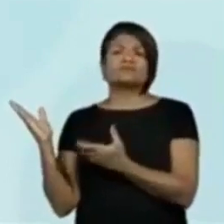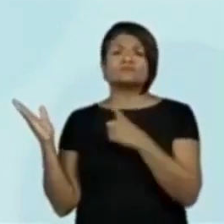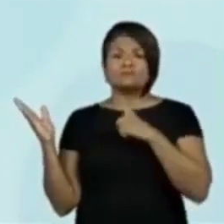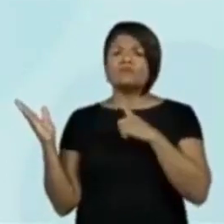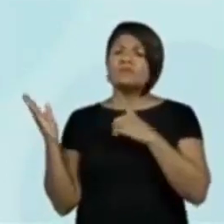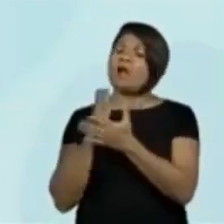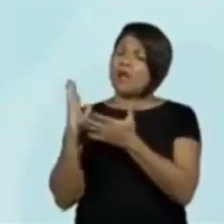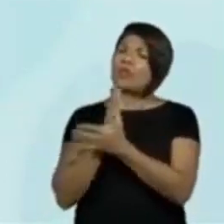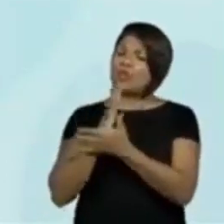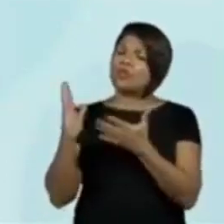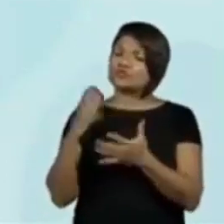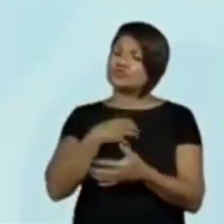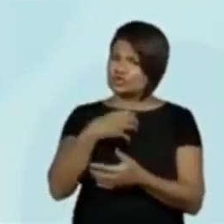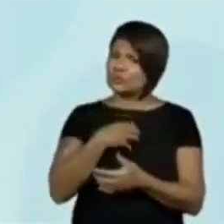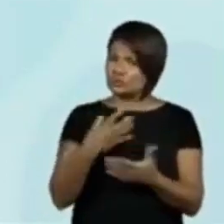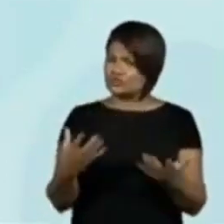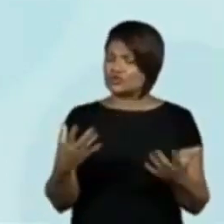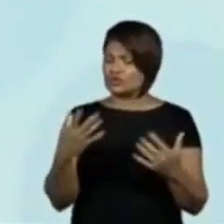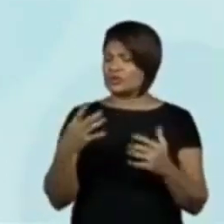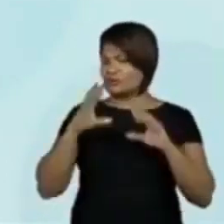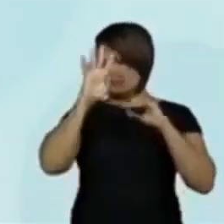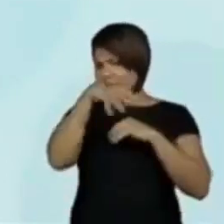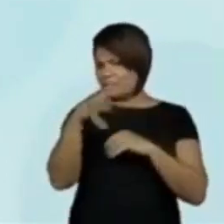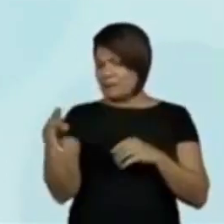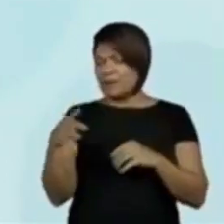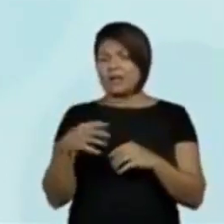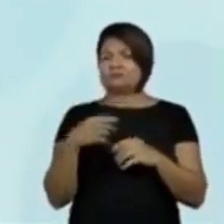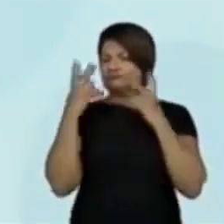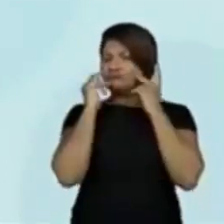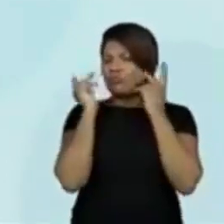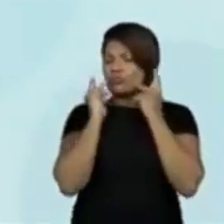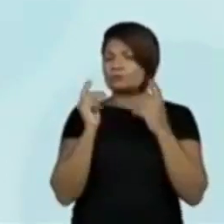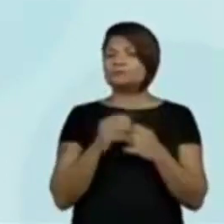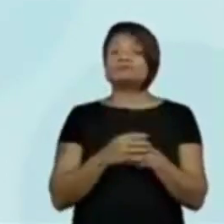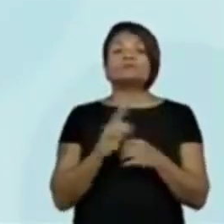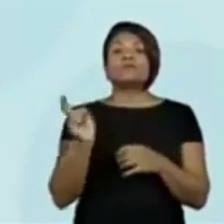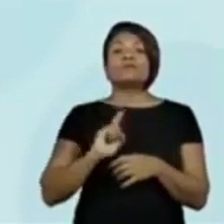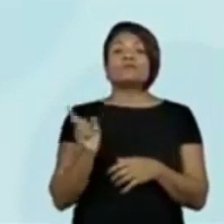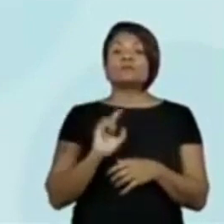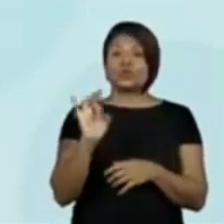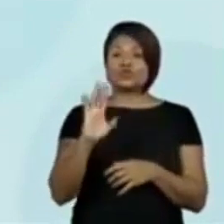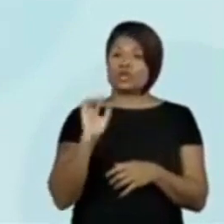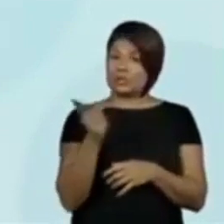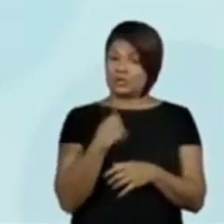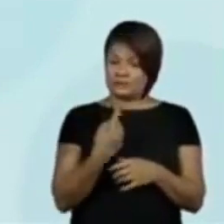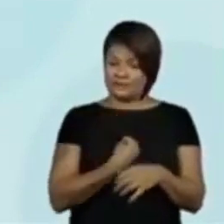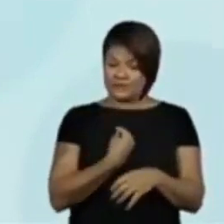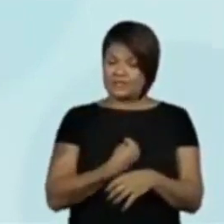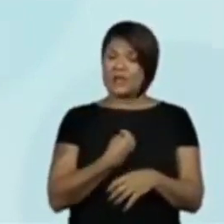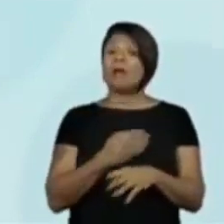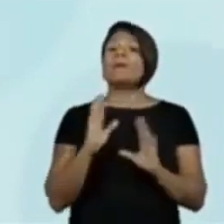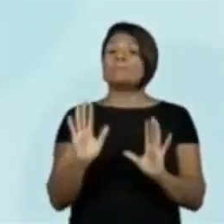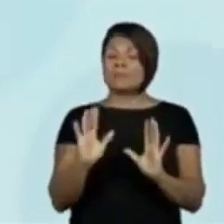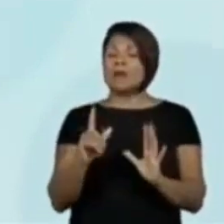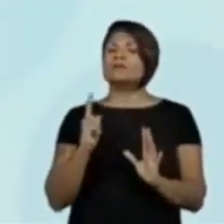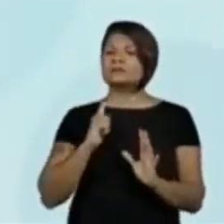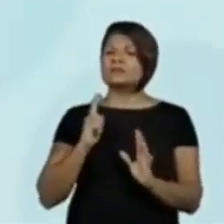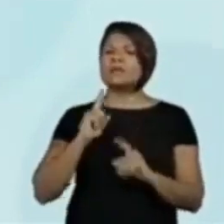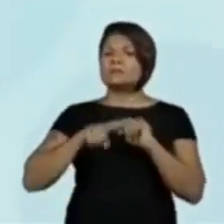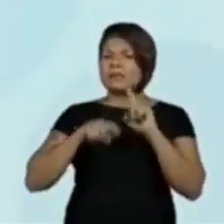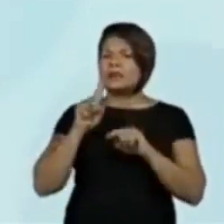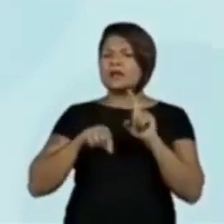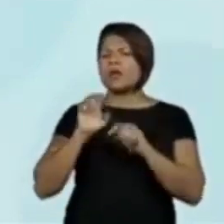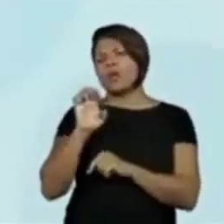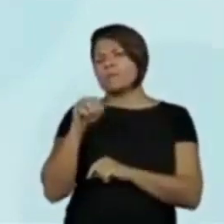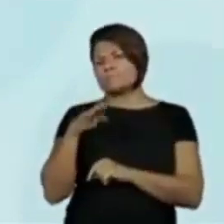tipos de tabela muito comuns, não só na nossa vida, como também no nosso material do EMAI. Então, o